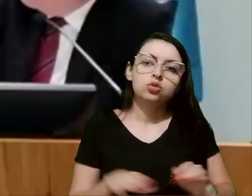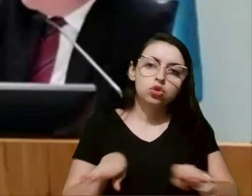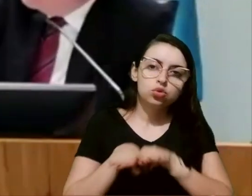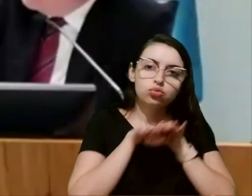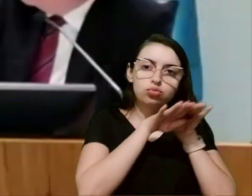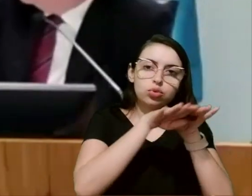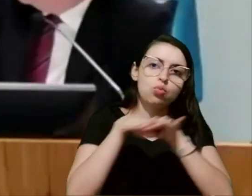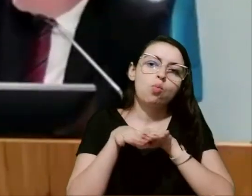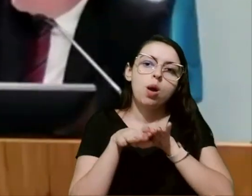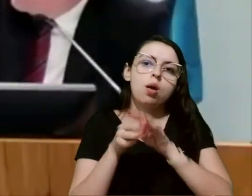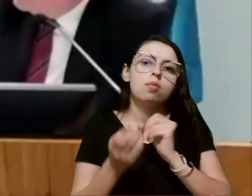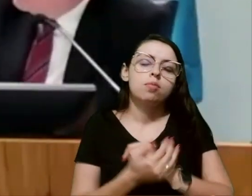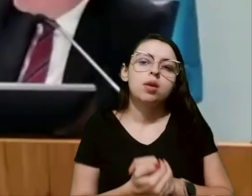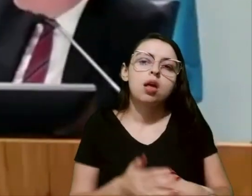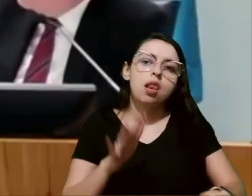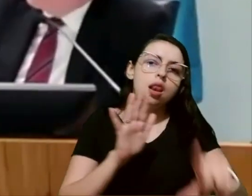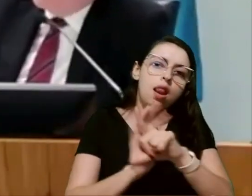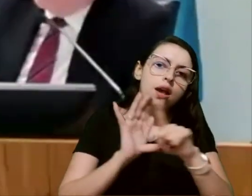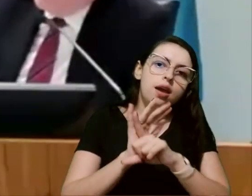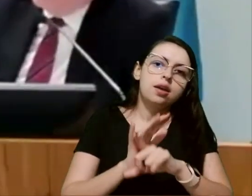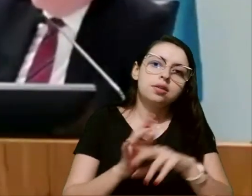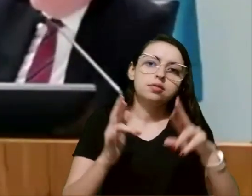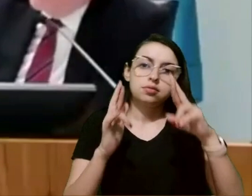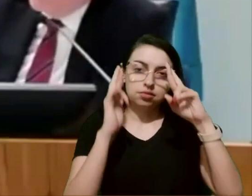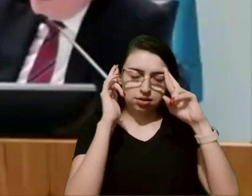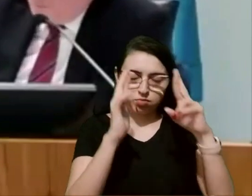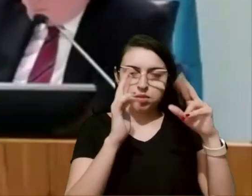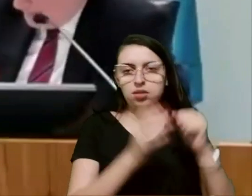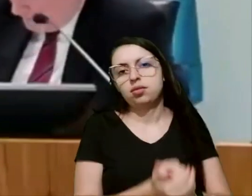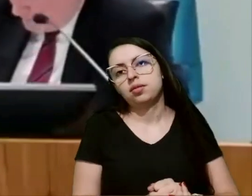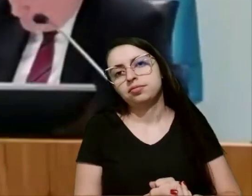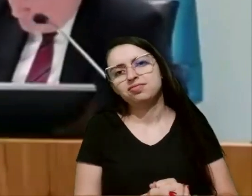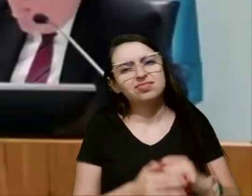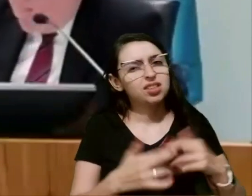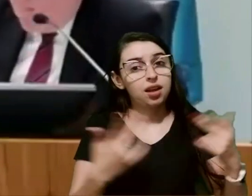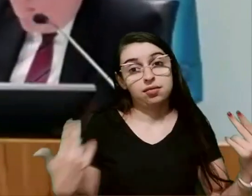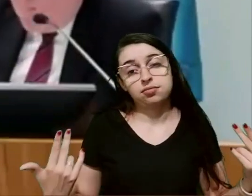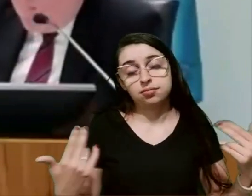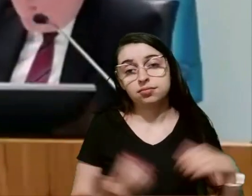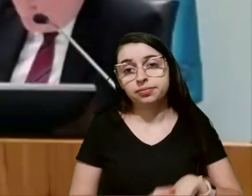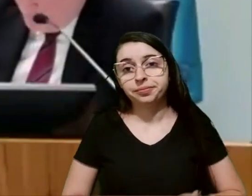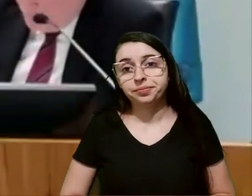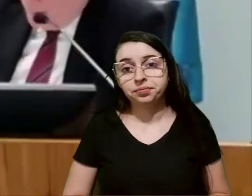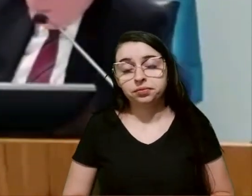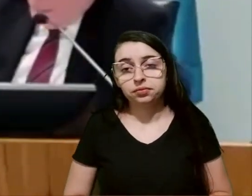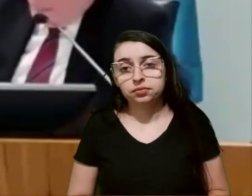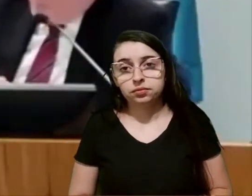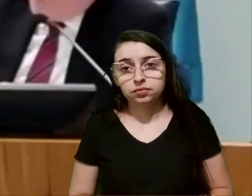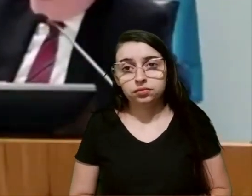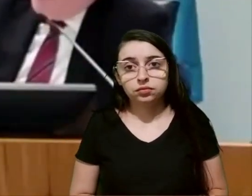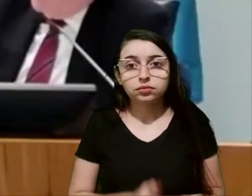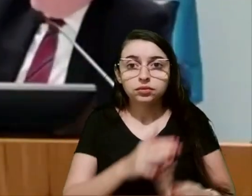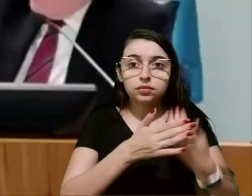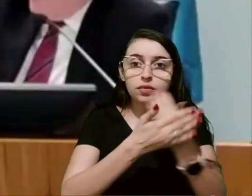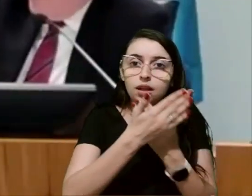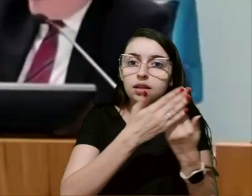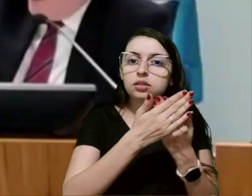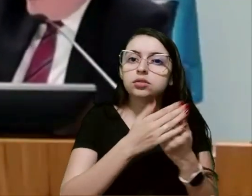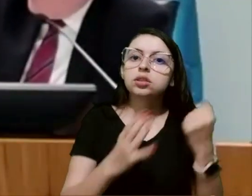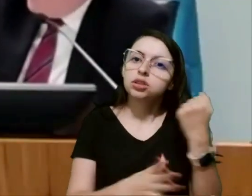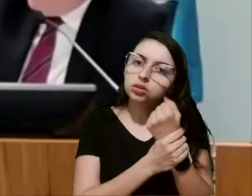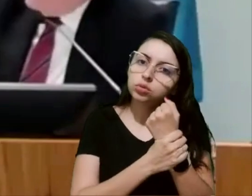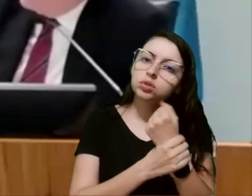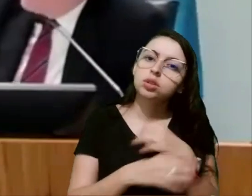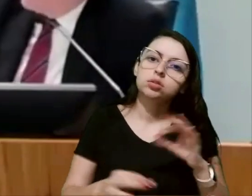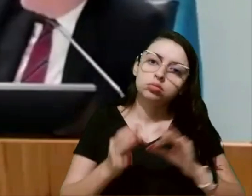viver em sociedade e me submeto às leis, etc, etc. Aí entra tudo no acionista. Então, e por trás